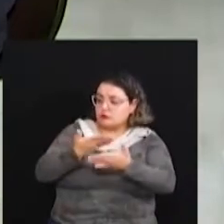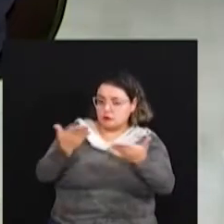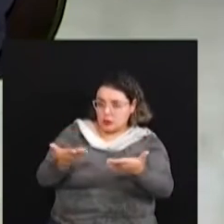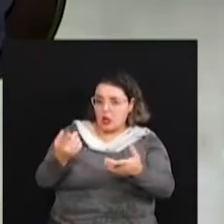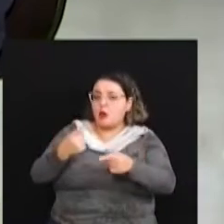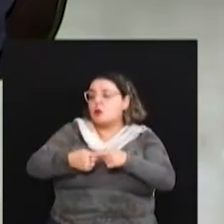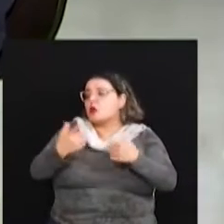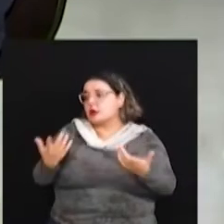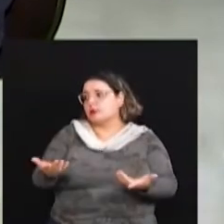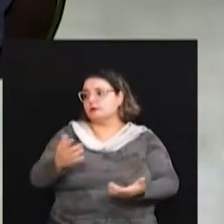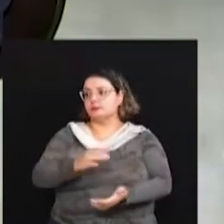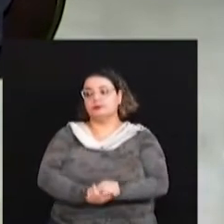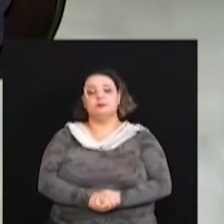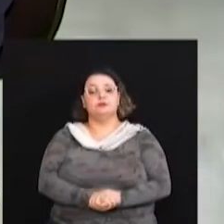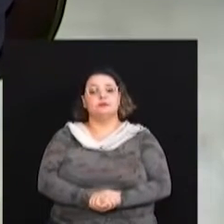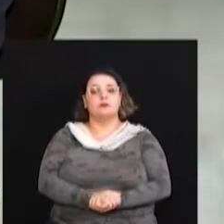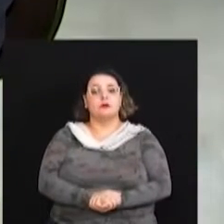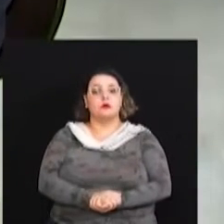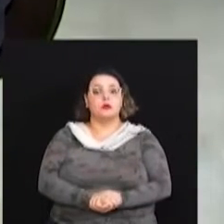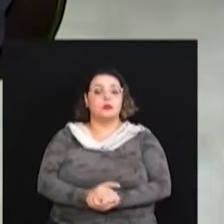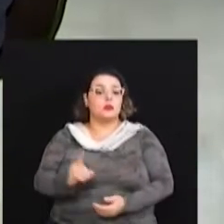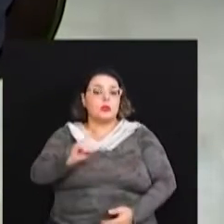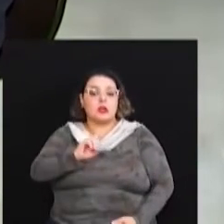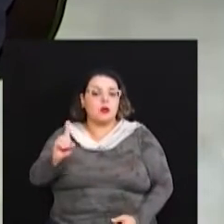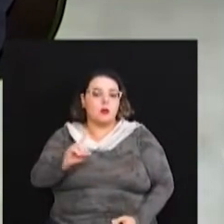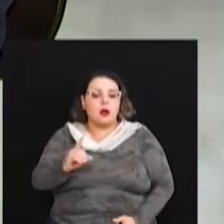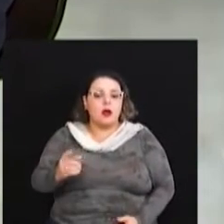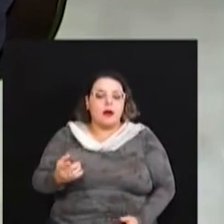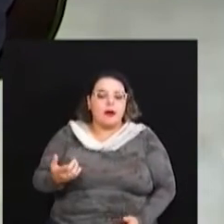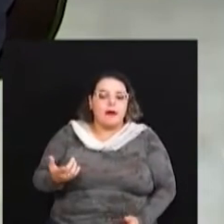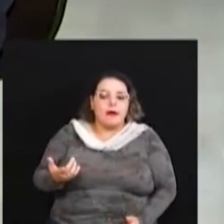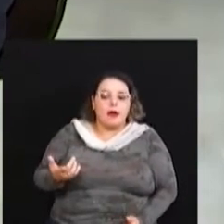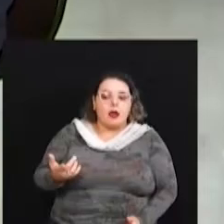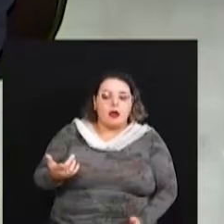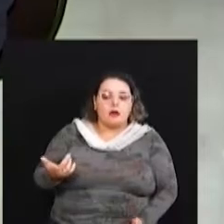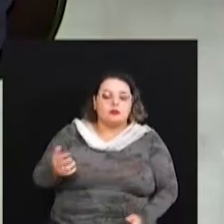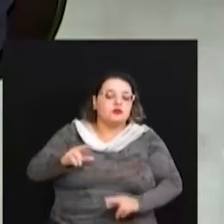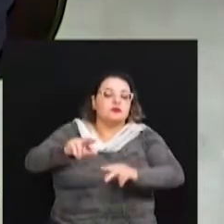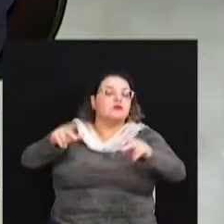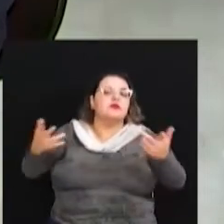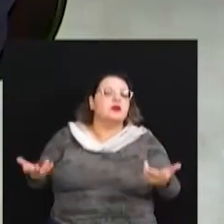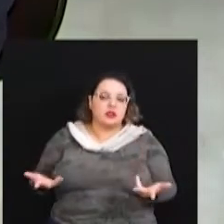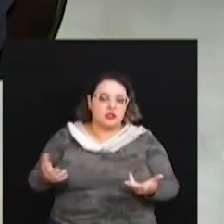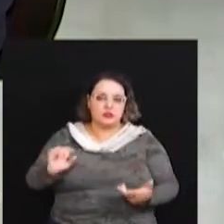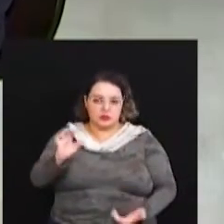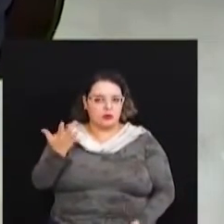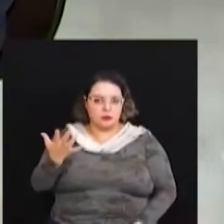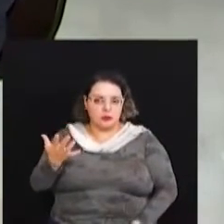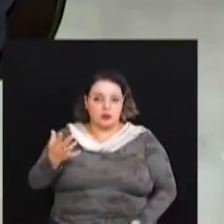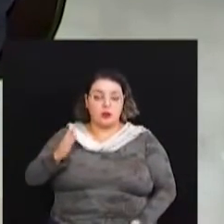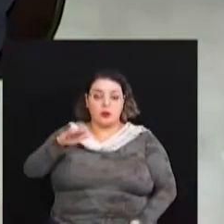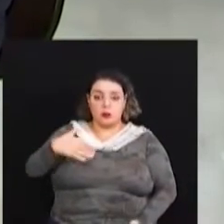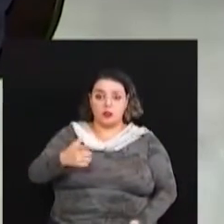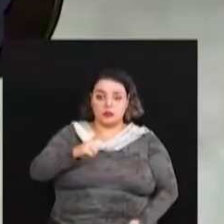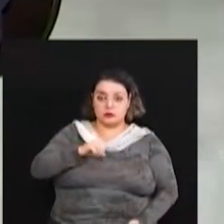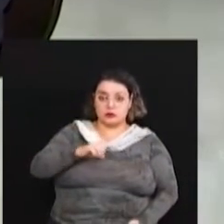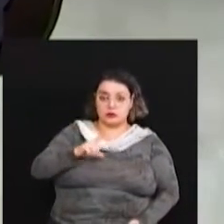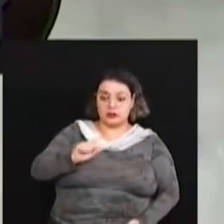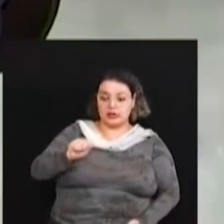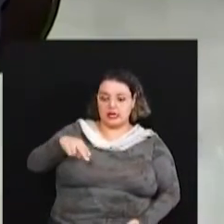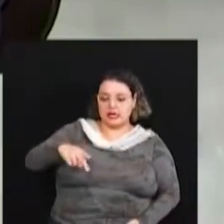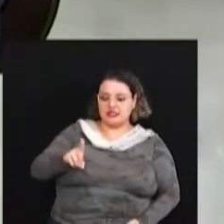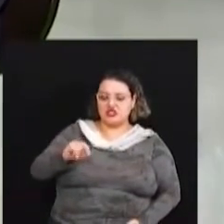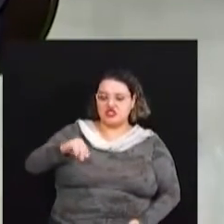pessoal. Então, como você disse, não é incomum que isso aconteça quando há grandes sismos, grandes terremotos na região da Cordilheira